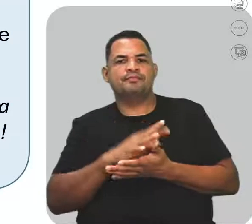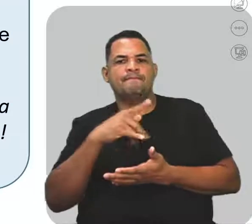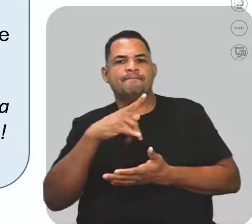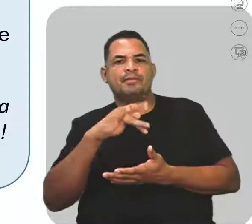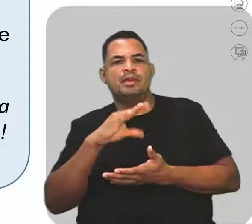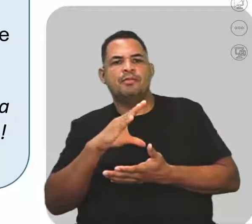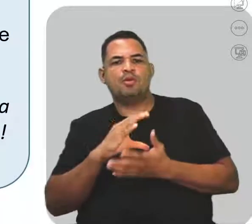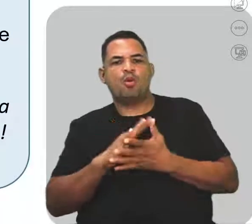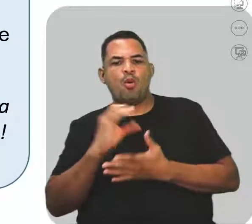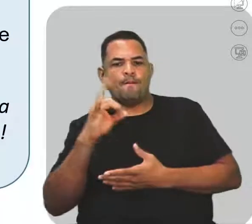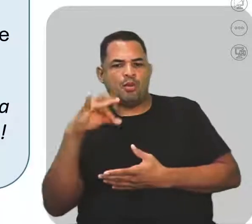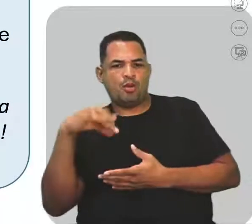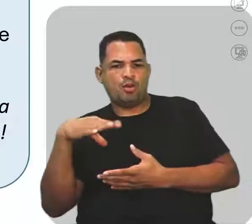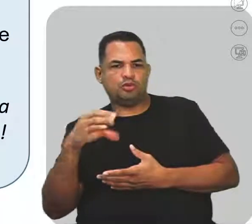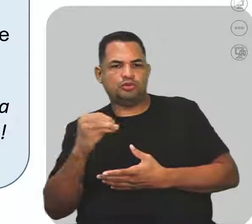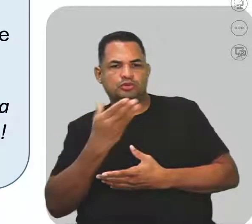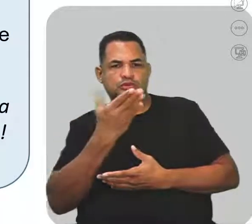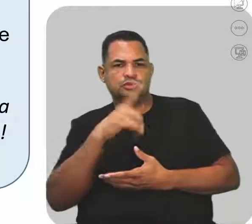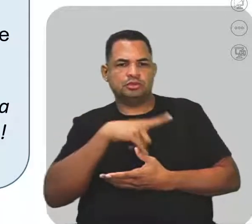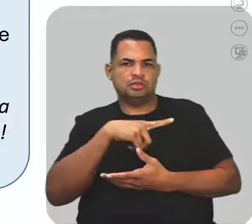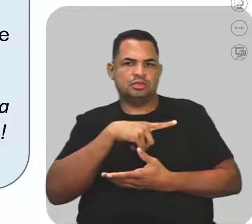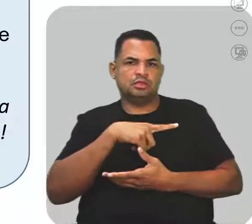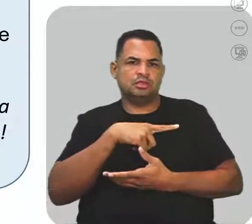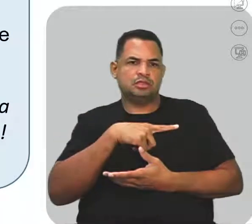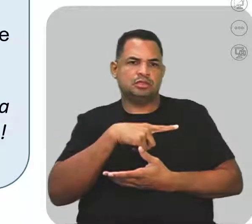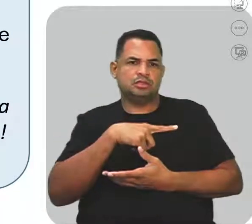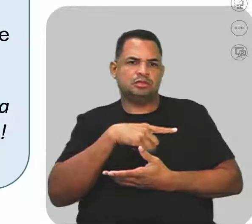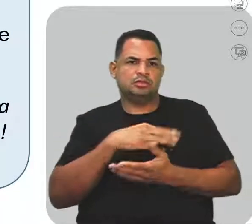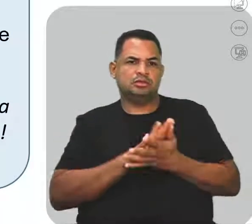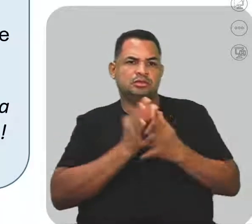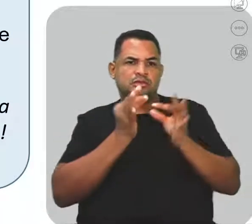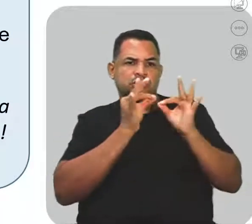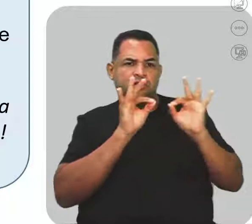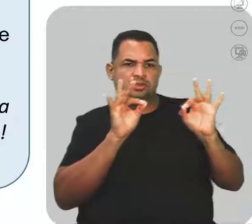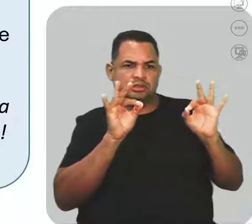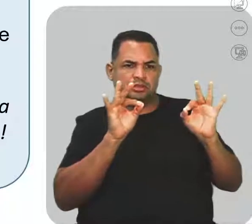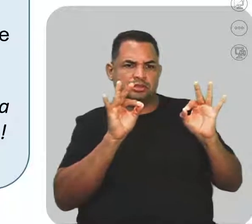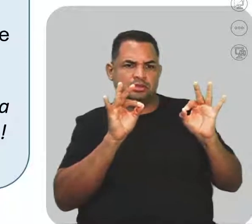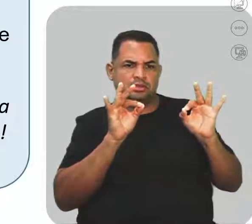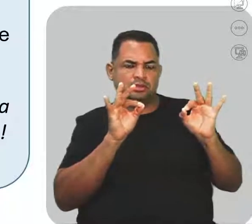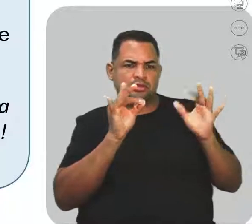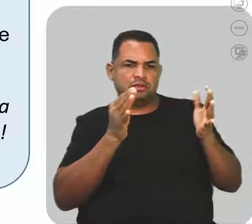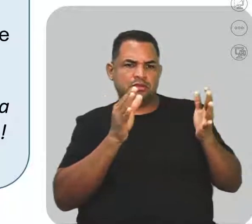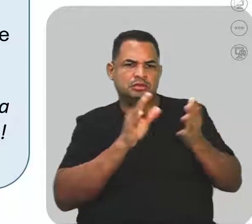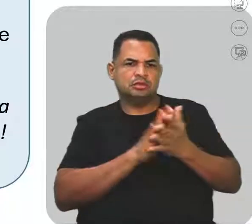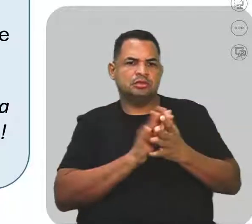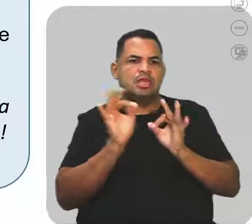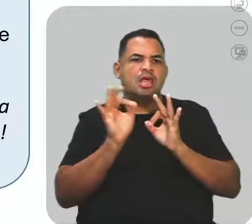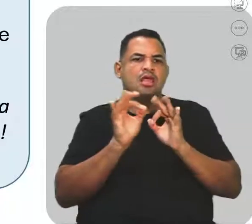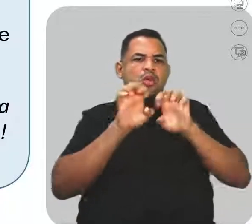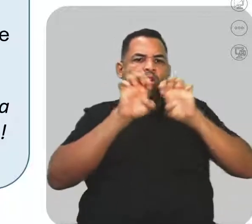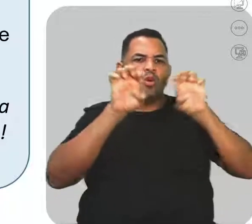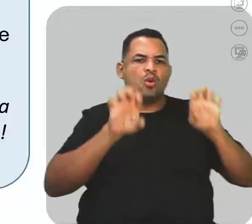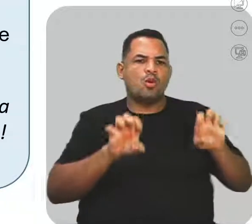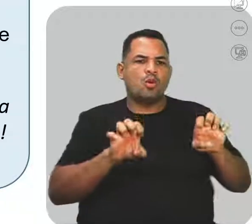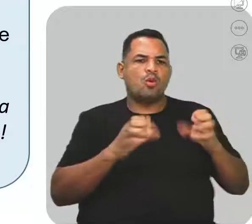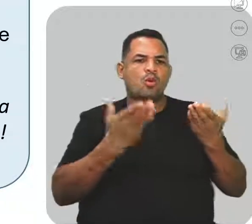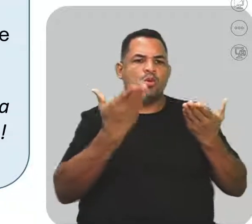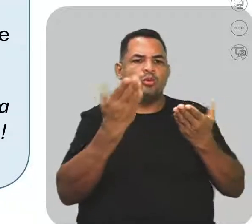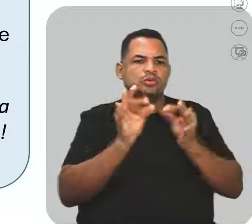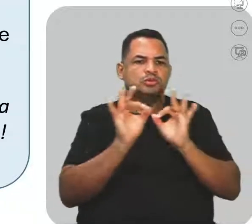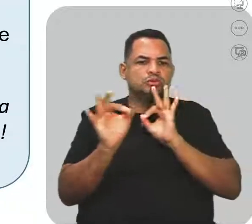simples e períodos compostos. Então, nós temos aqui o período simples na sua estrutura, né? Ou seja,